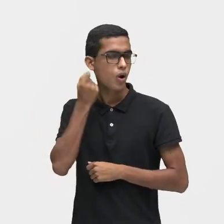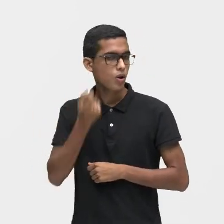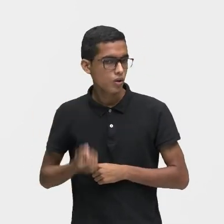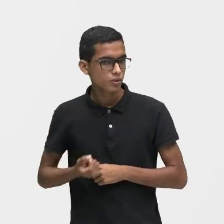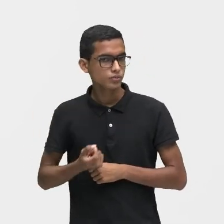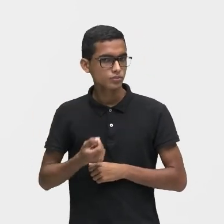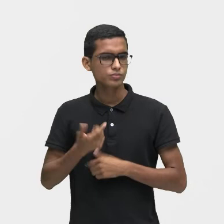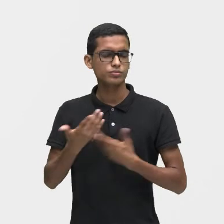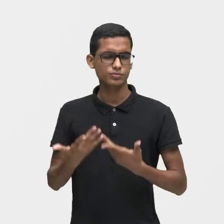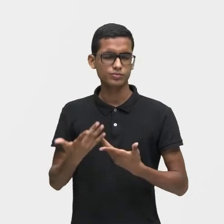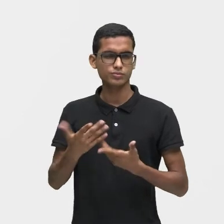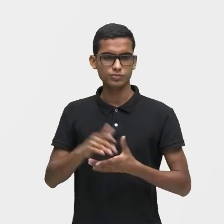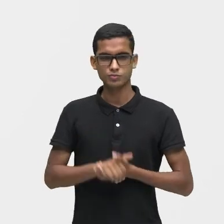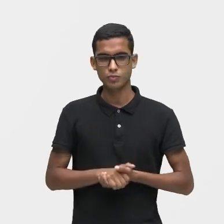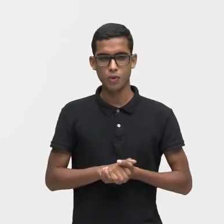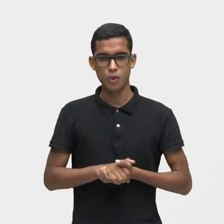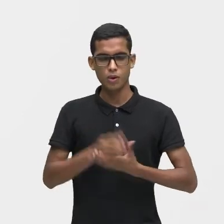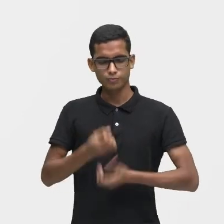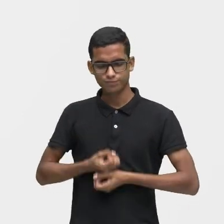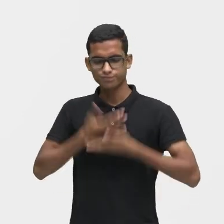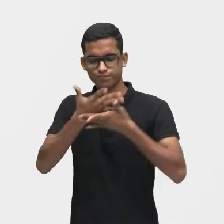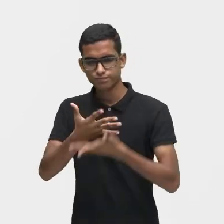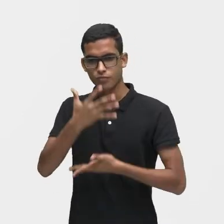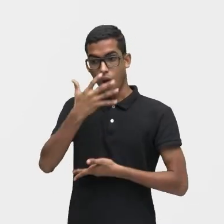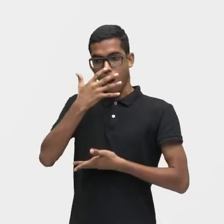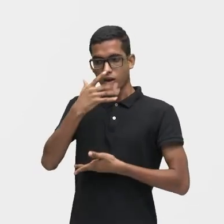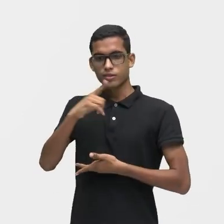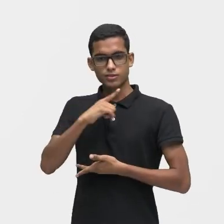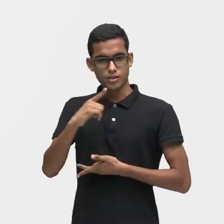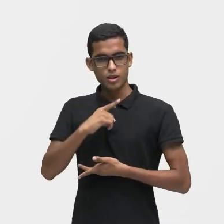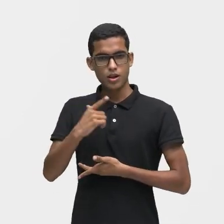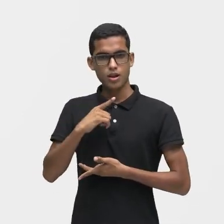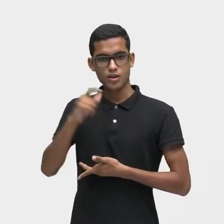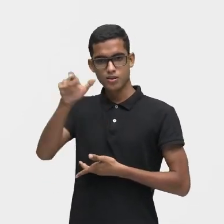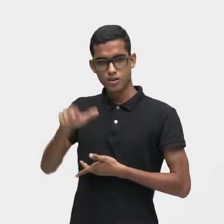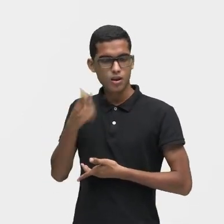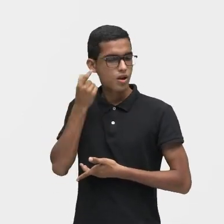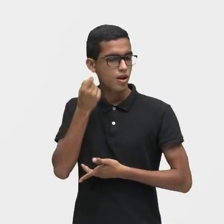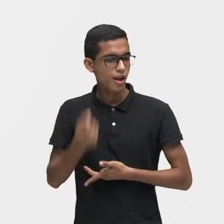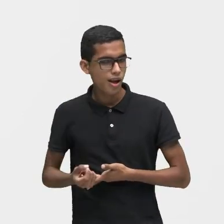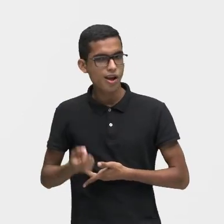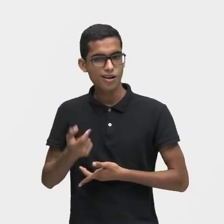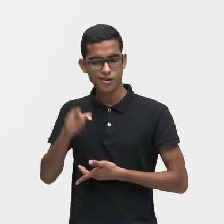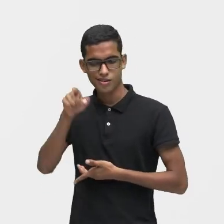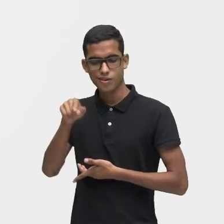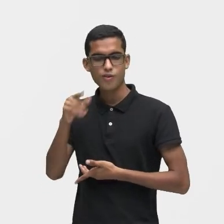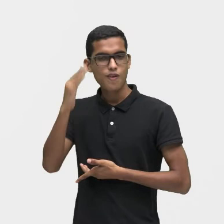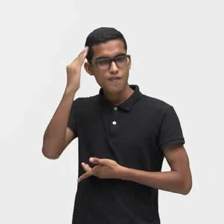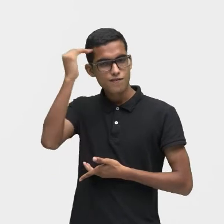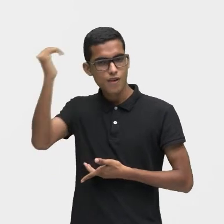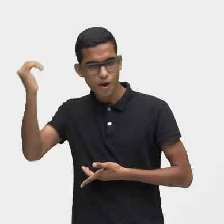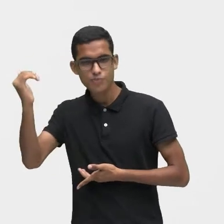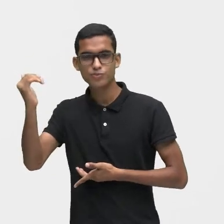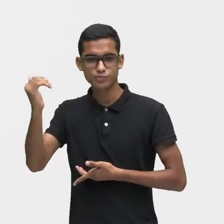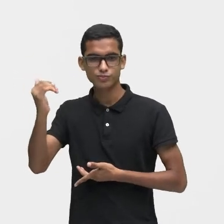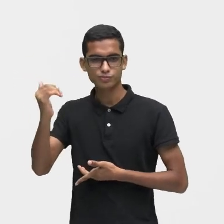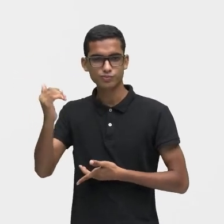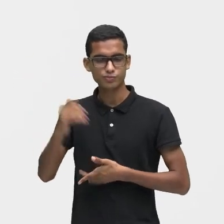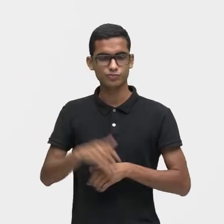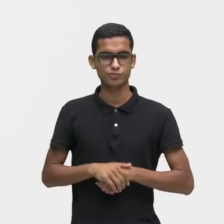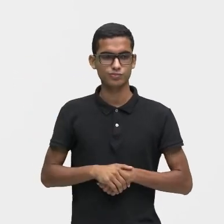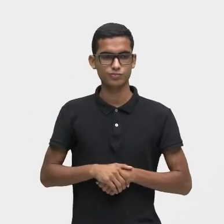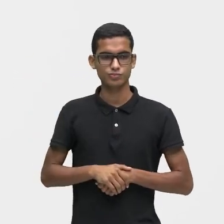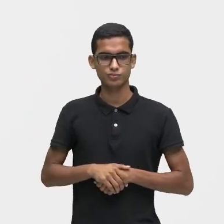impressionista e a Tarsila do Amaral foi também uma pintora que participou do movimento de arte moderna no